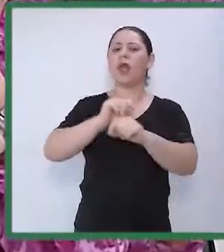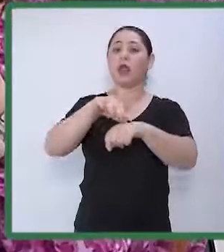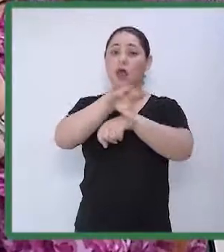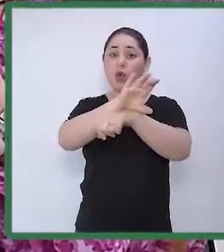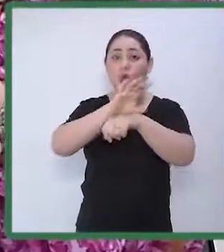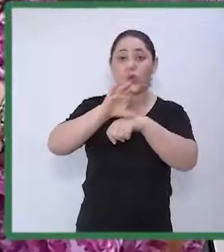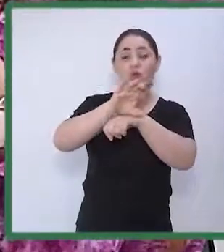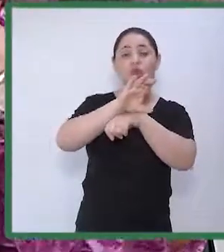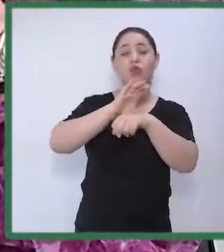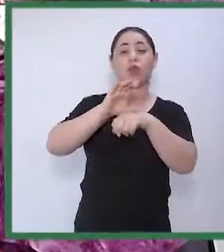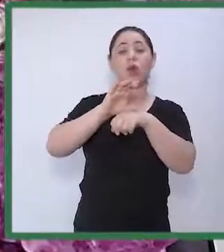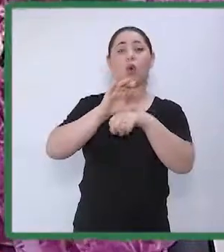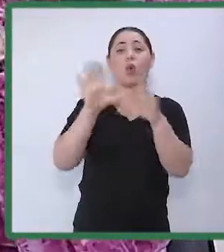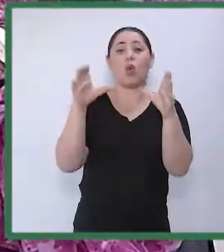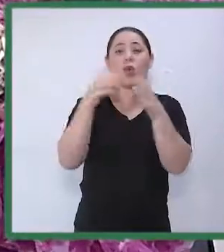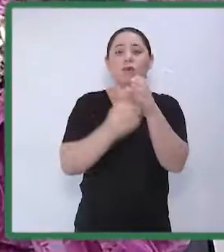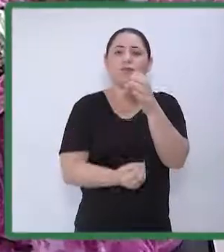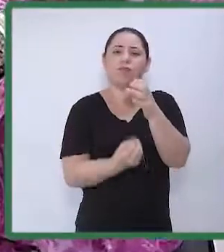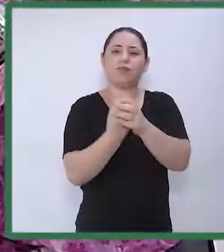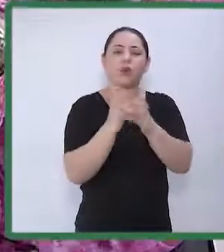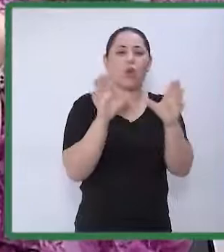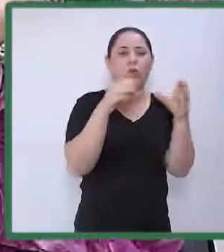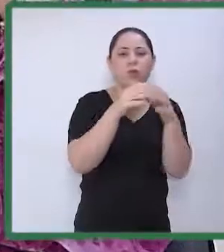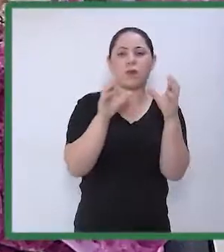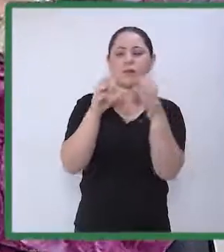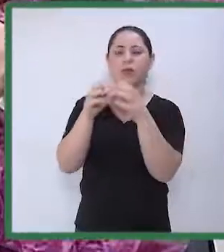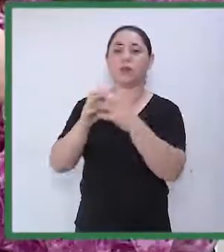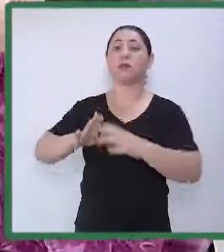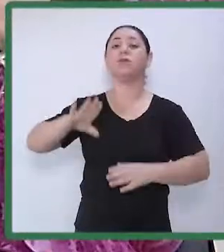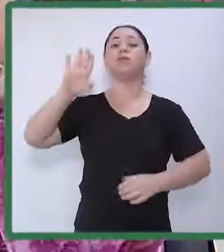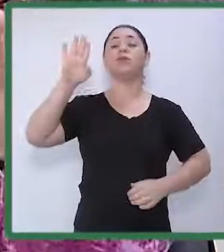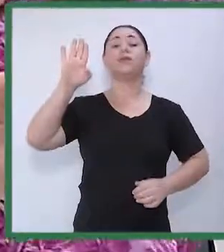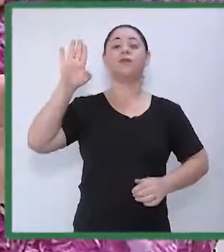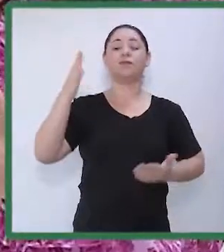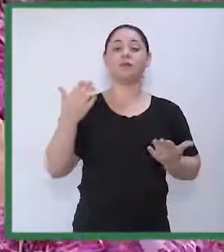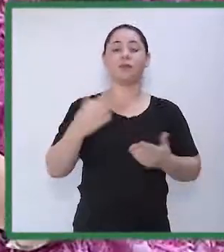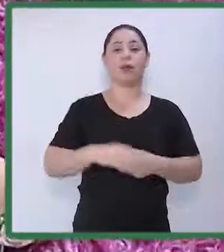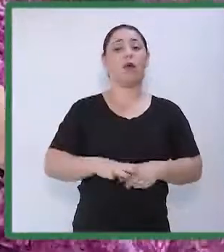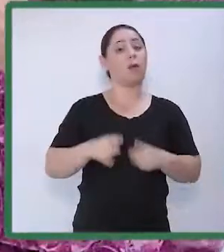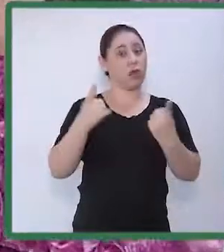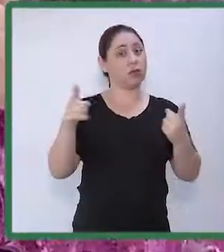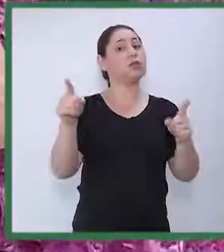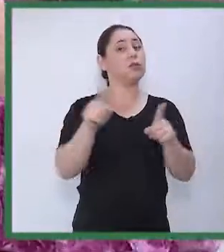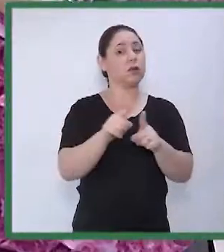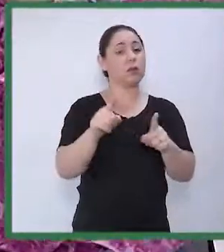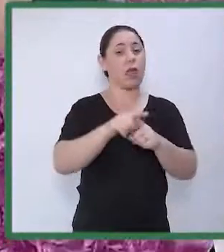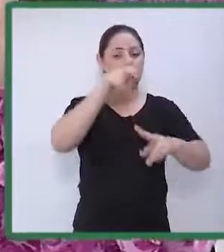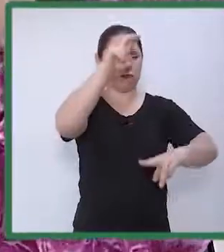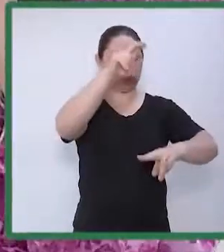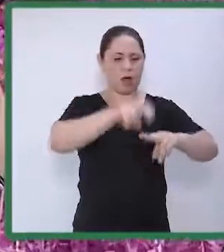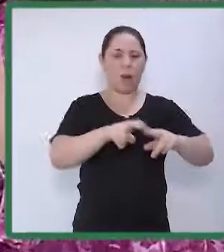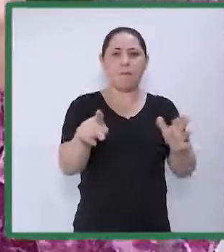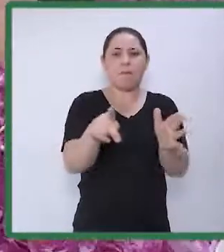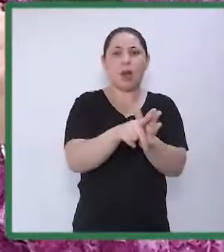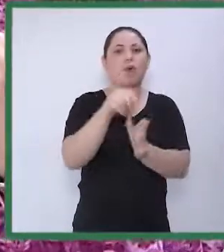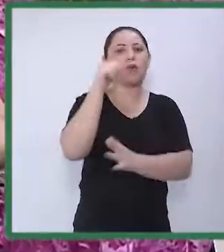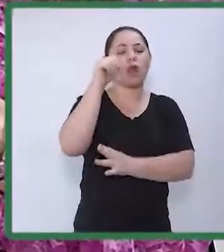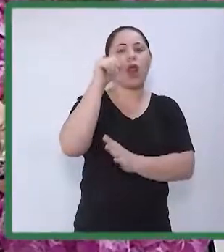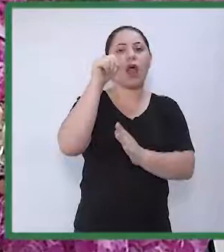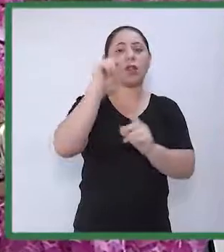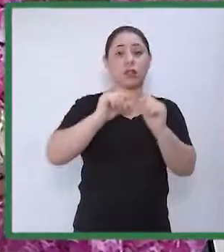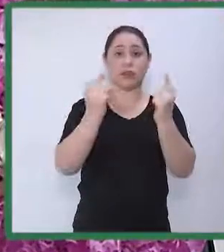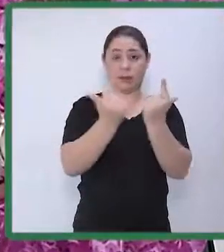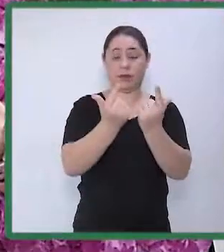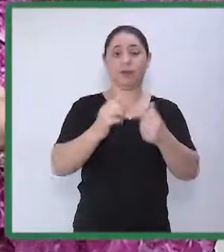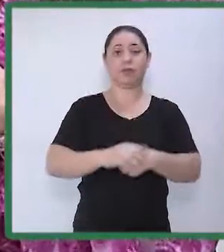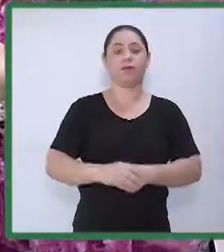na constituição das chapas na hora de concorrer, de ser candidatas, mas também nos assentos para as mulheres